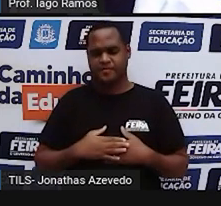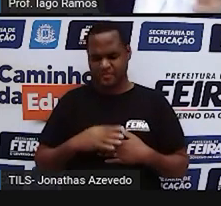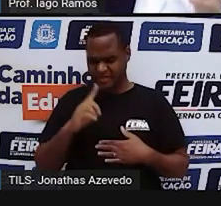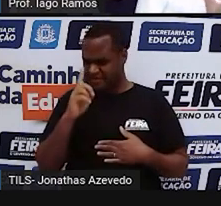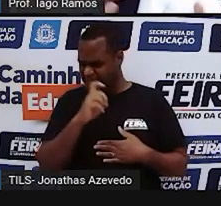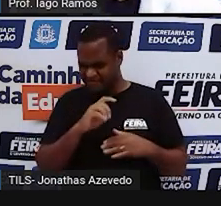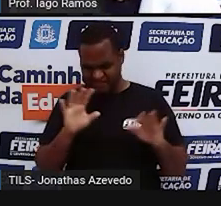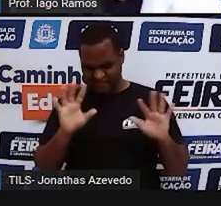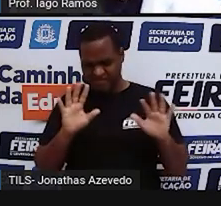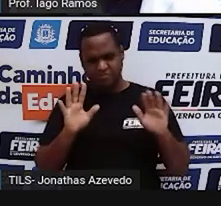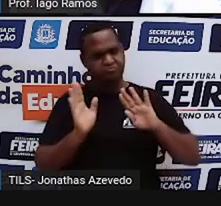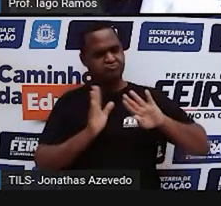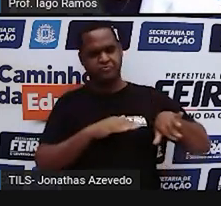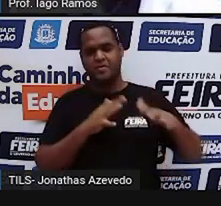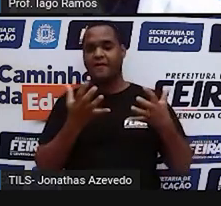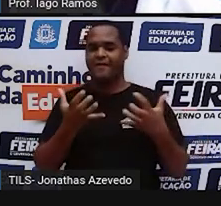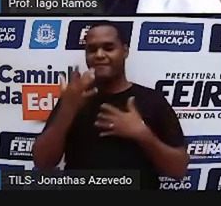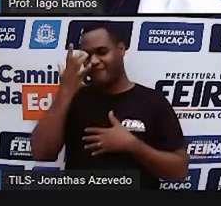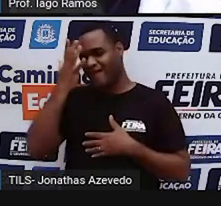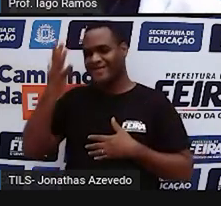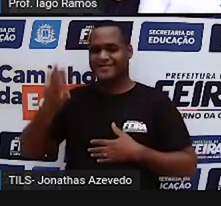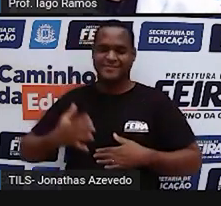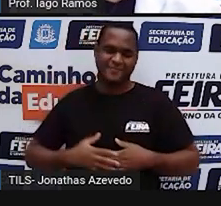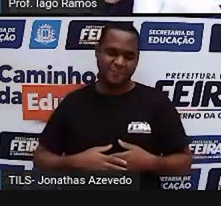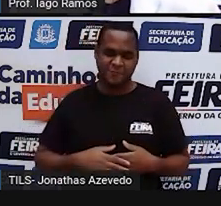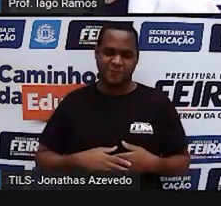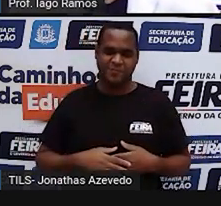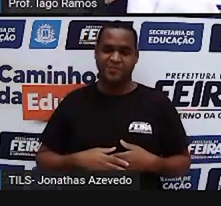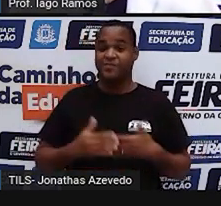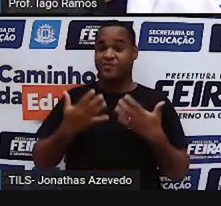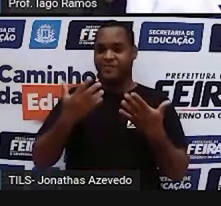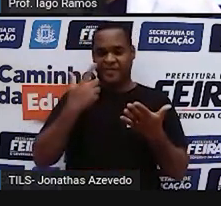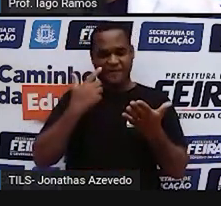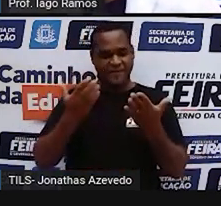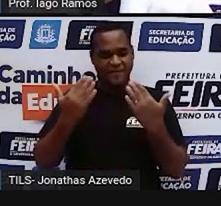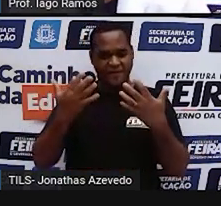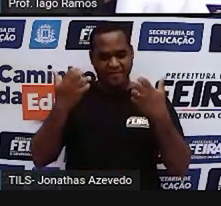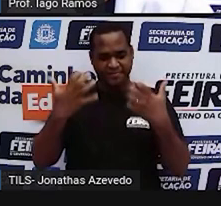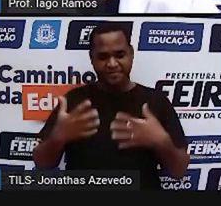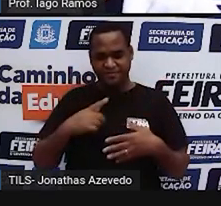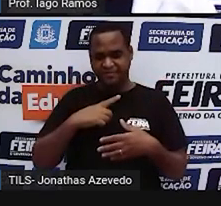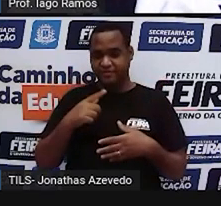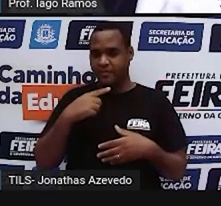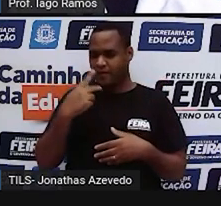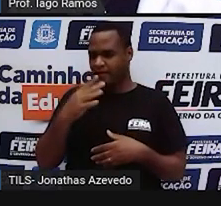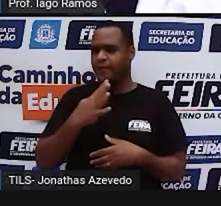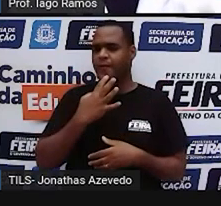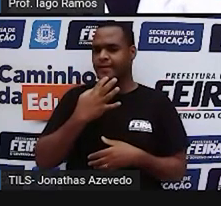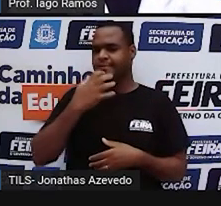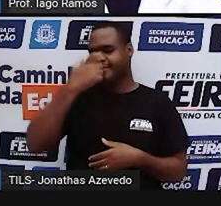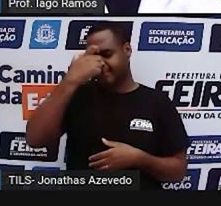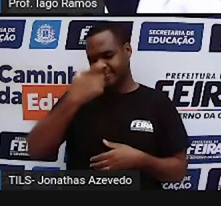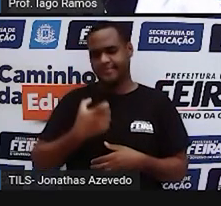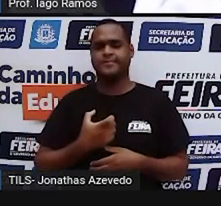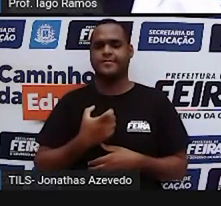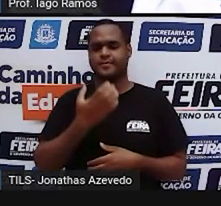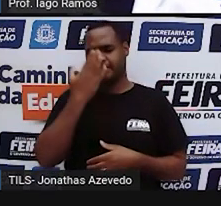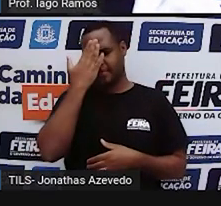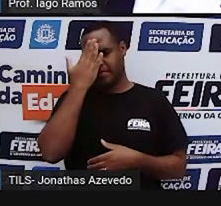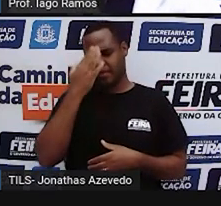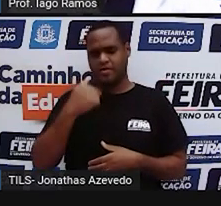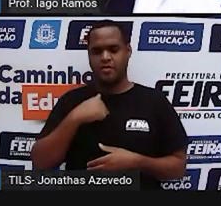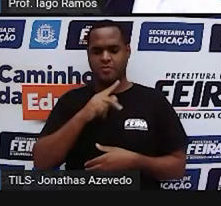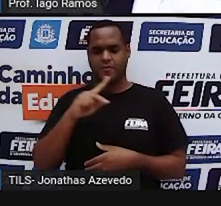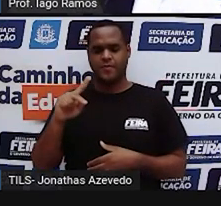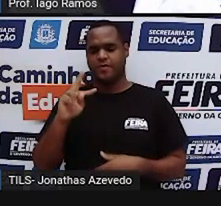complicar nada disso né então vamos lá vamos lá sem perder tempo você já me conhece sabe que eu sou